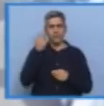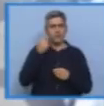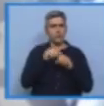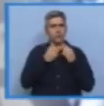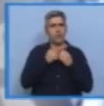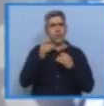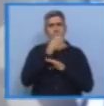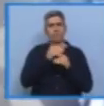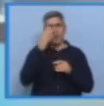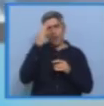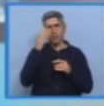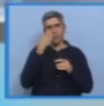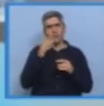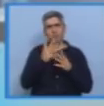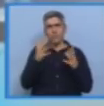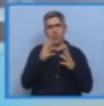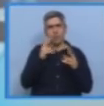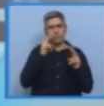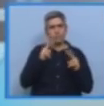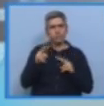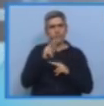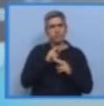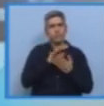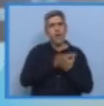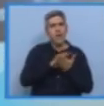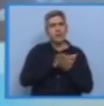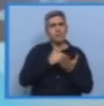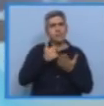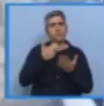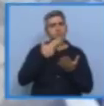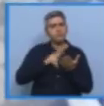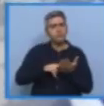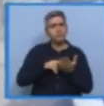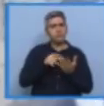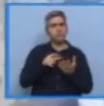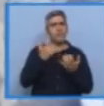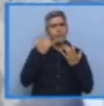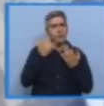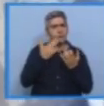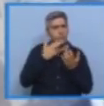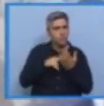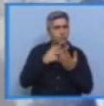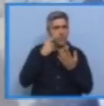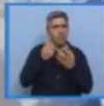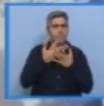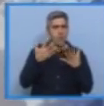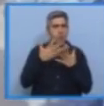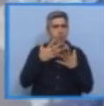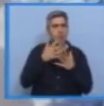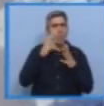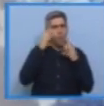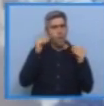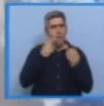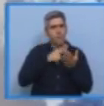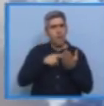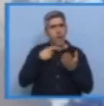nível europeu, creio que se olharmos para os fundamentos reais e de uma forma informada, vemos que muitas vezes na própria Holanda e